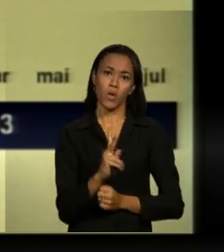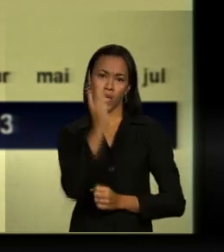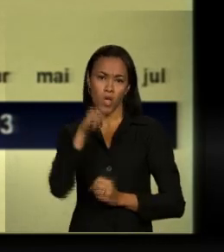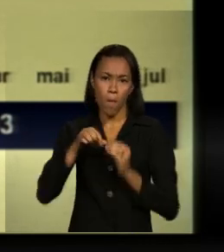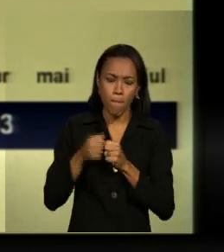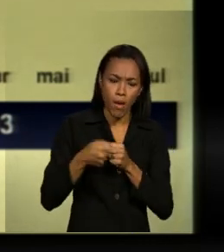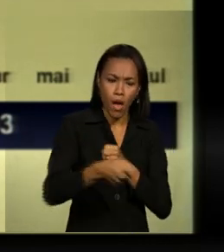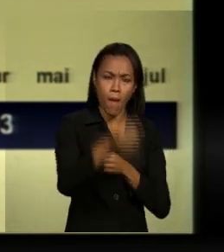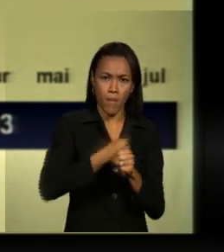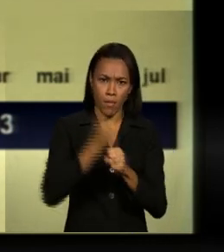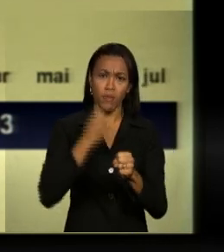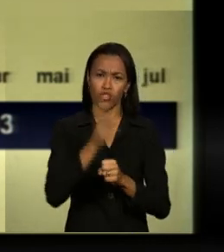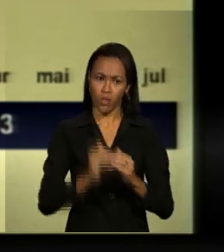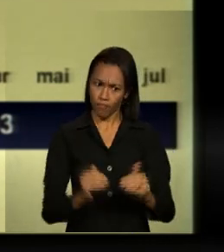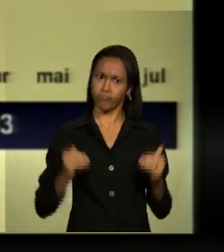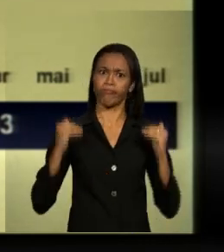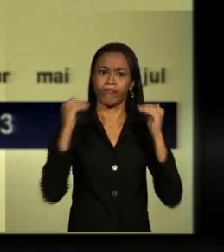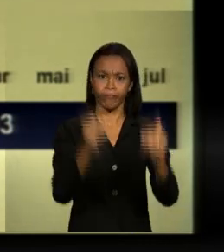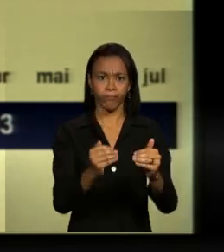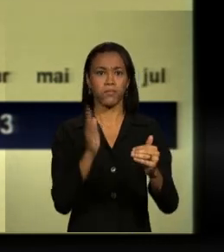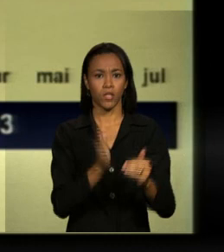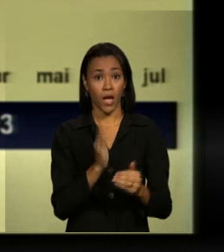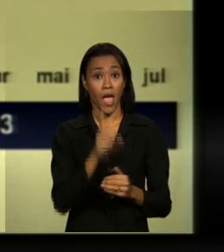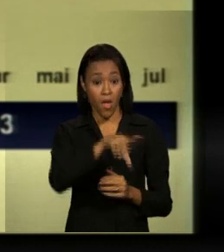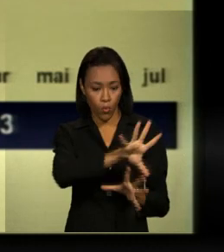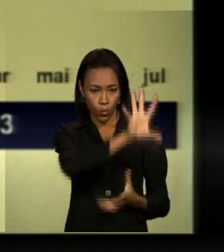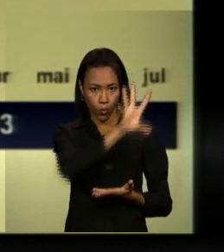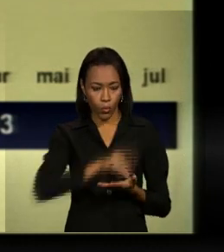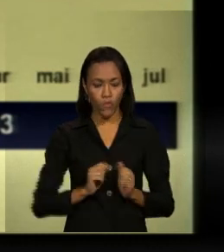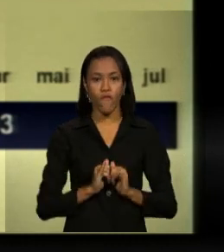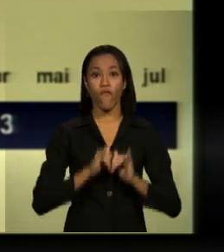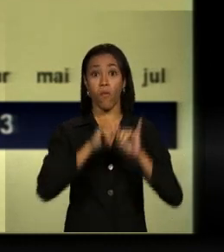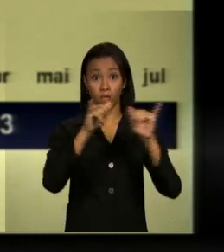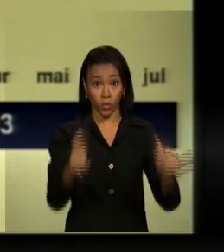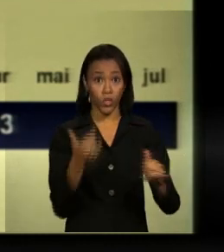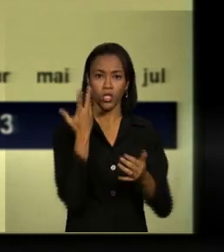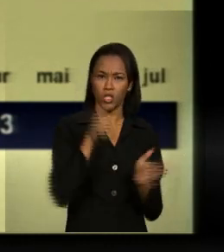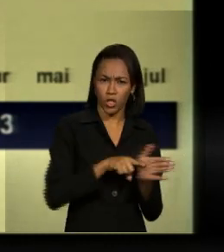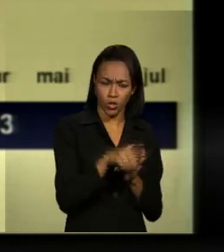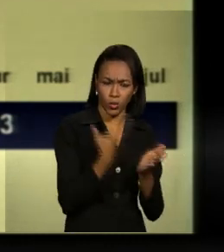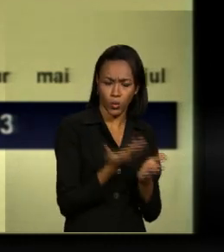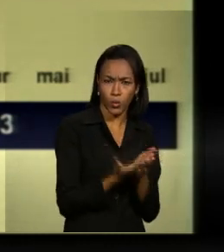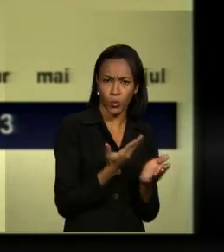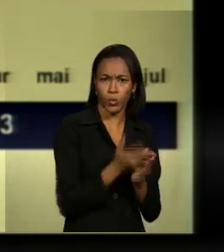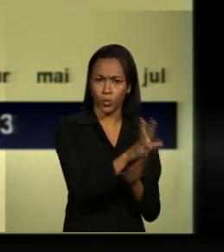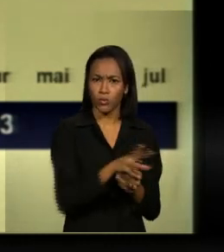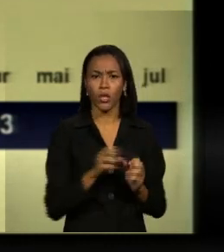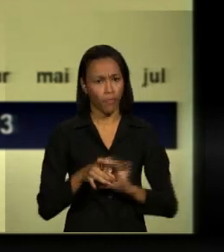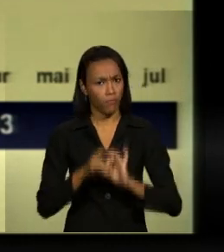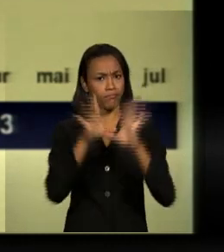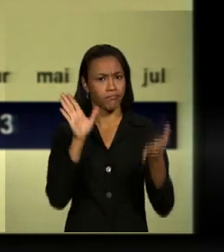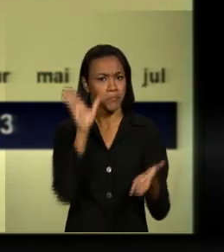mais avançado já é um acervo de informações de estudos disponíveis e na